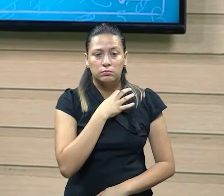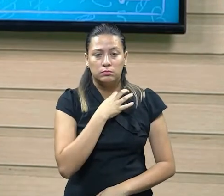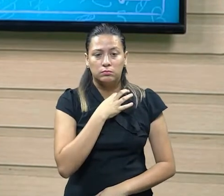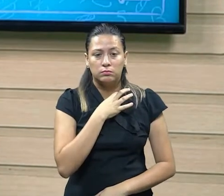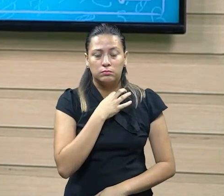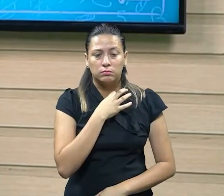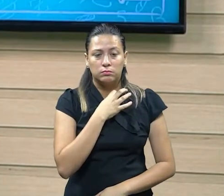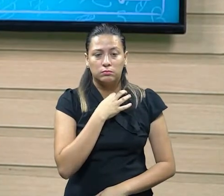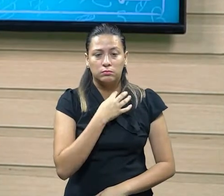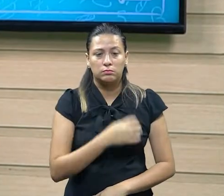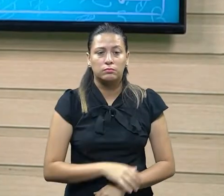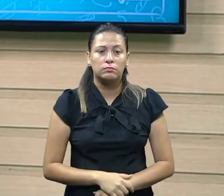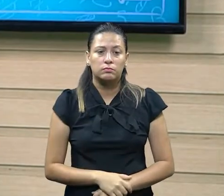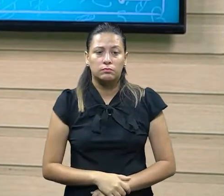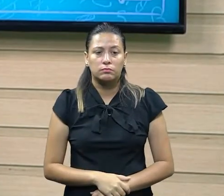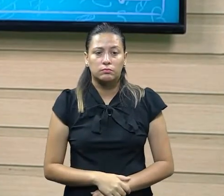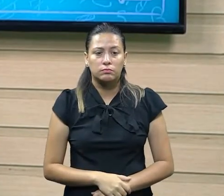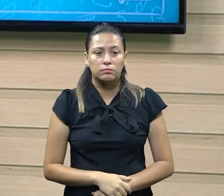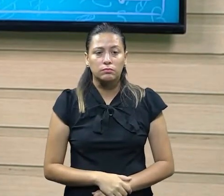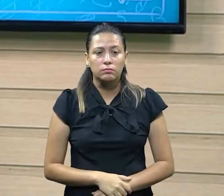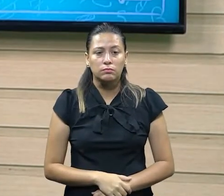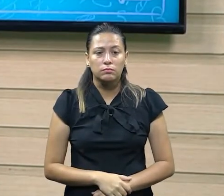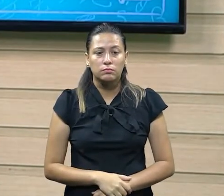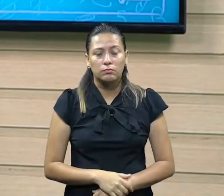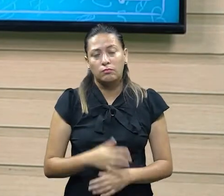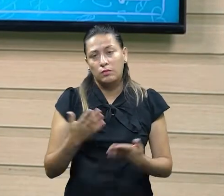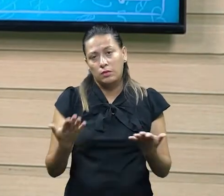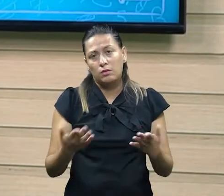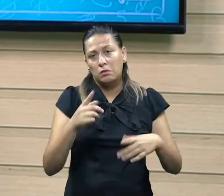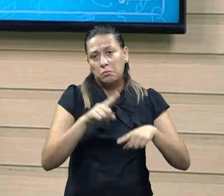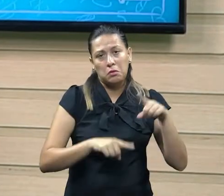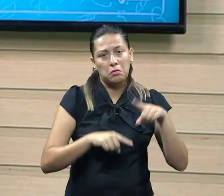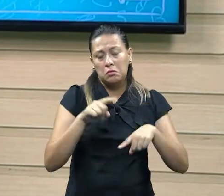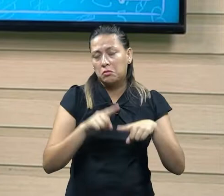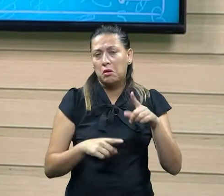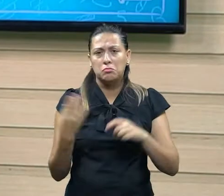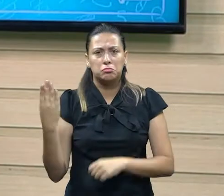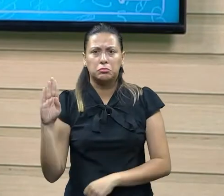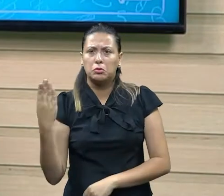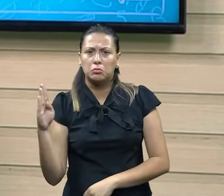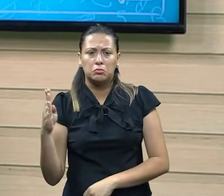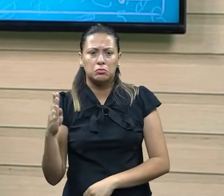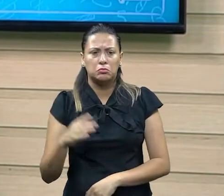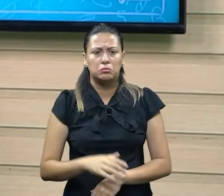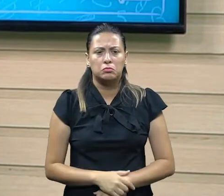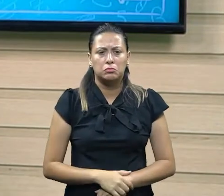Esses riscos biológicos estão ligados a produtos biológicos